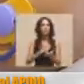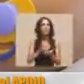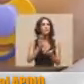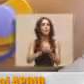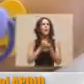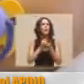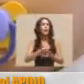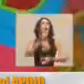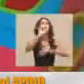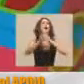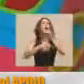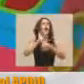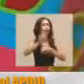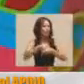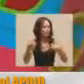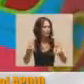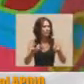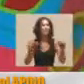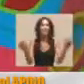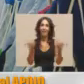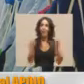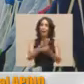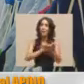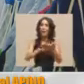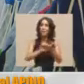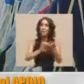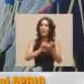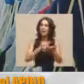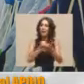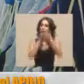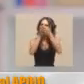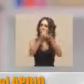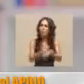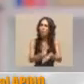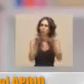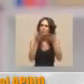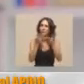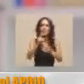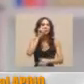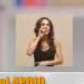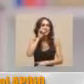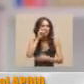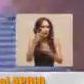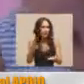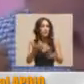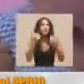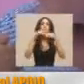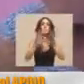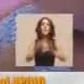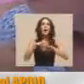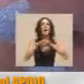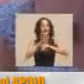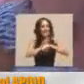dicionário apoio é um substantivo masculino que designa a base o que sustenta o auxílio boa proteção